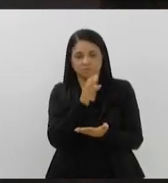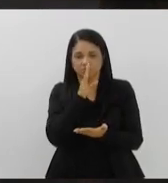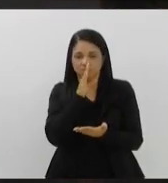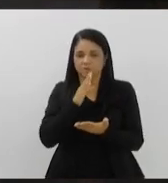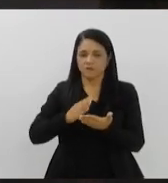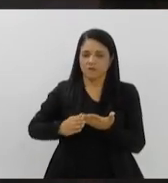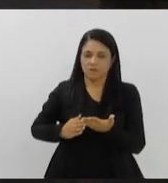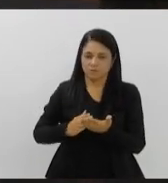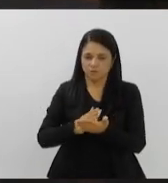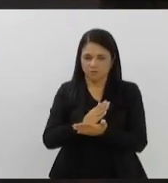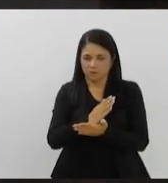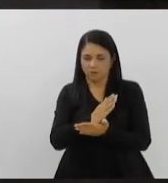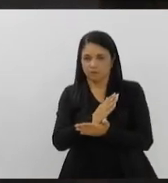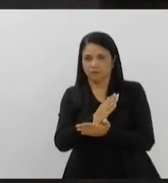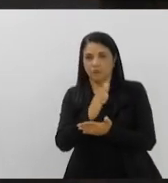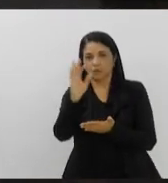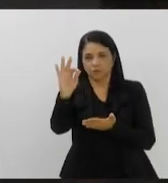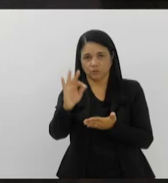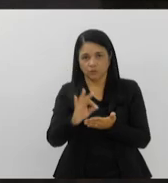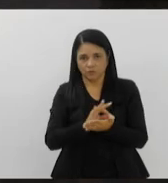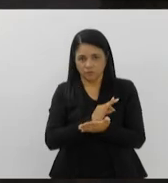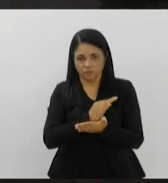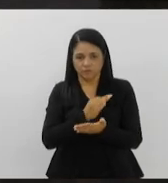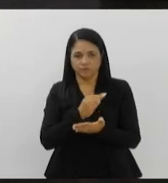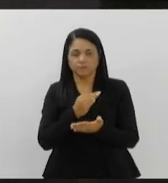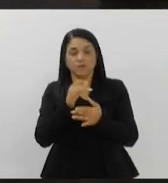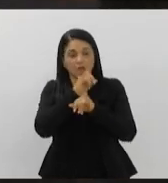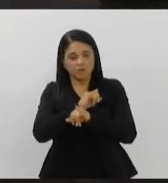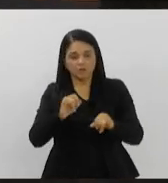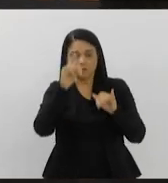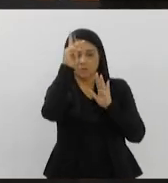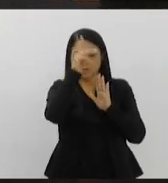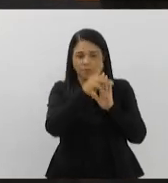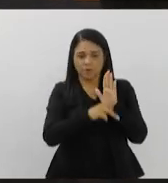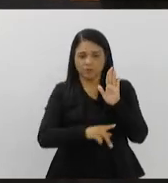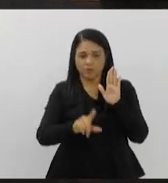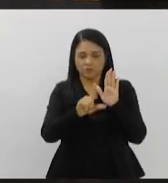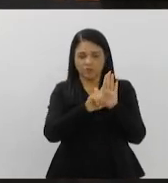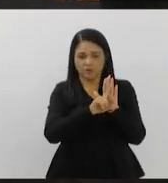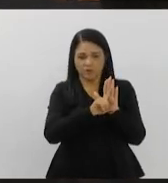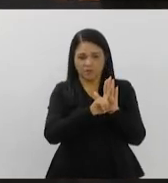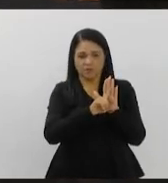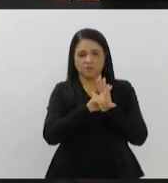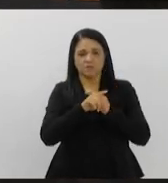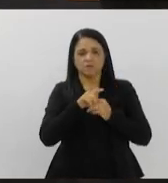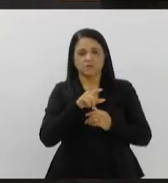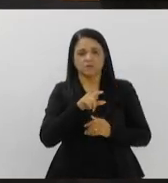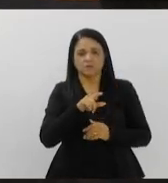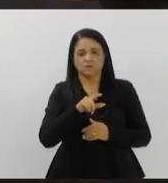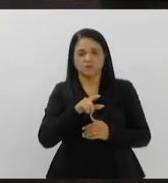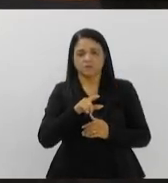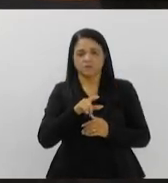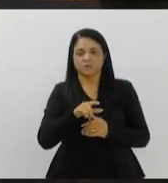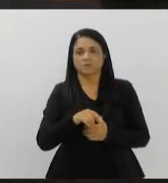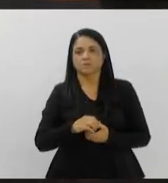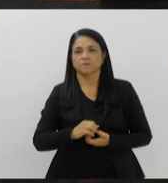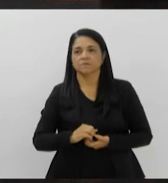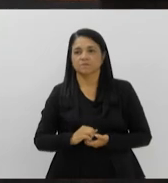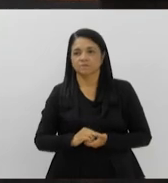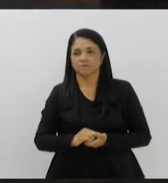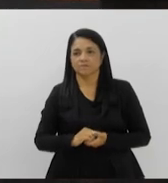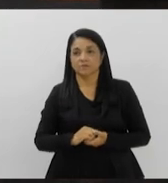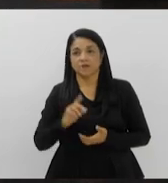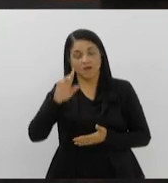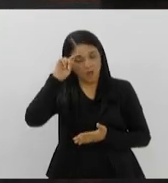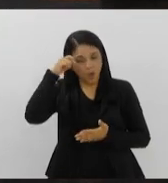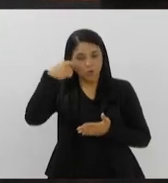como estão. Aprovado, vai autógrafo. Anuncio. Projeto de lei, só para constar com a autoria da